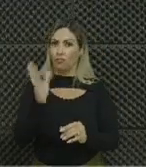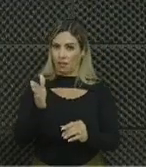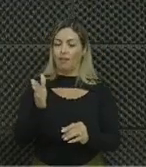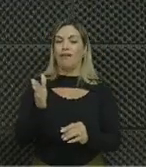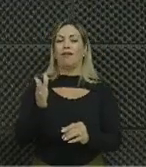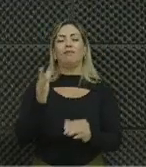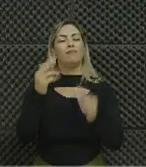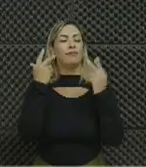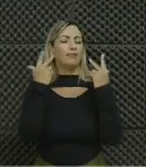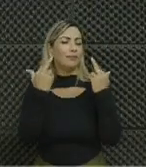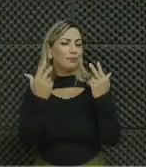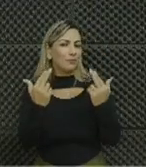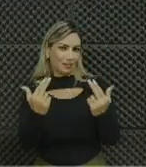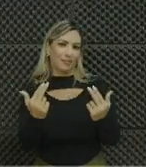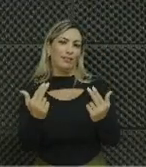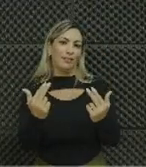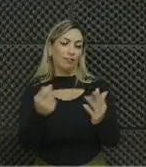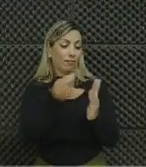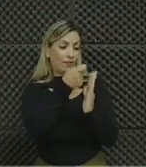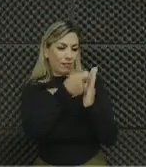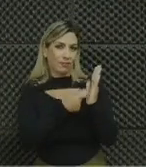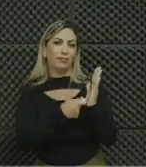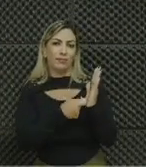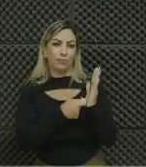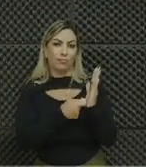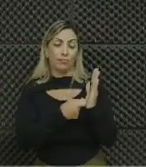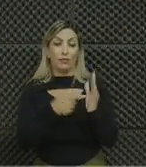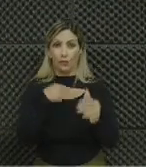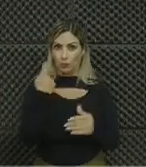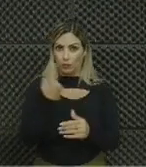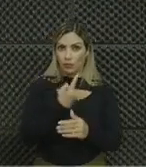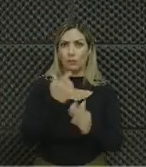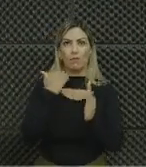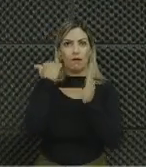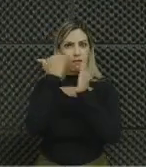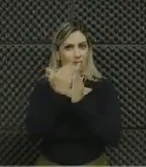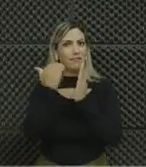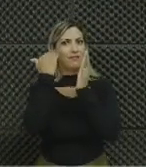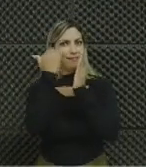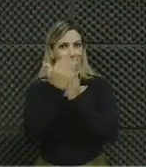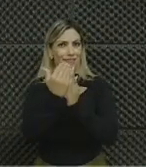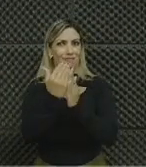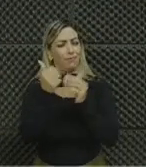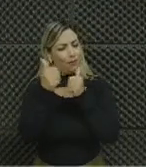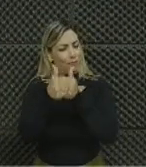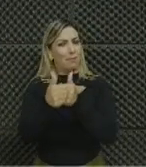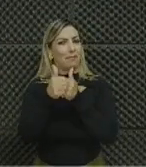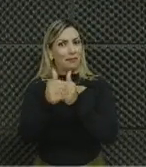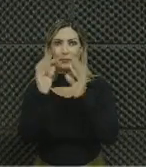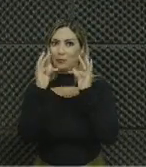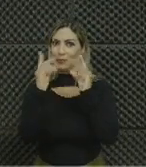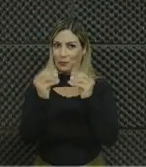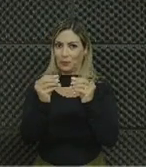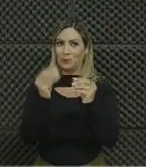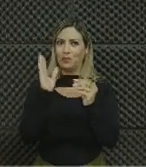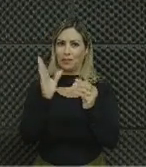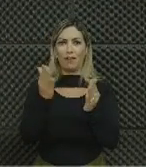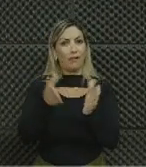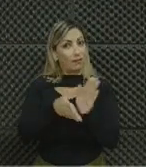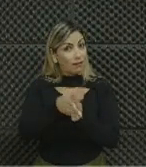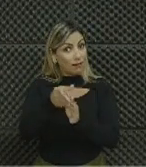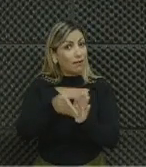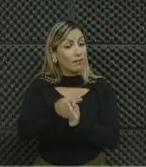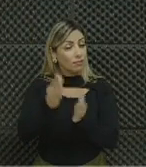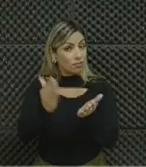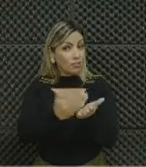bem tranquilo em relação à redação. Então, nós vamos avançando aqui e você vai acompanhando. Tudo isso é o que está na cartilha do